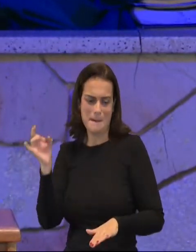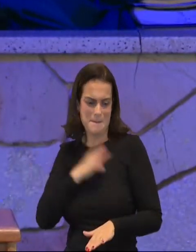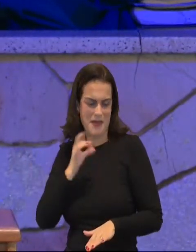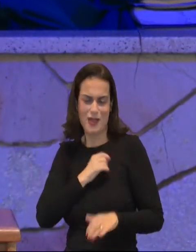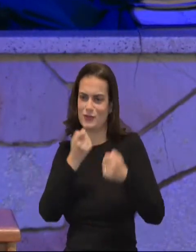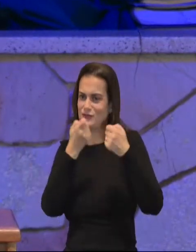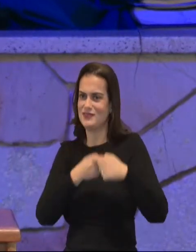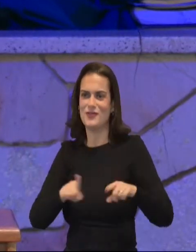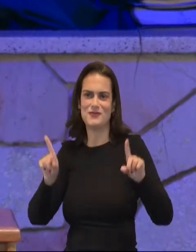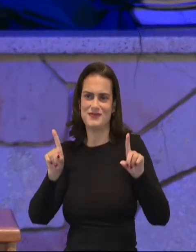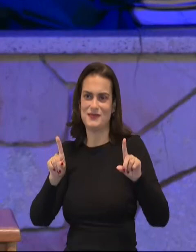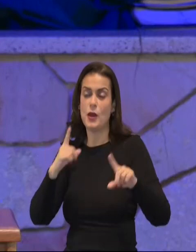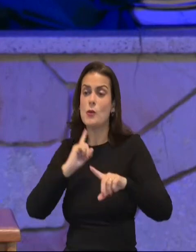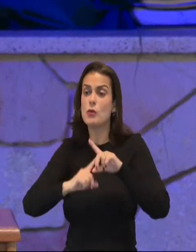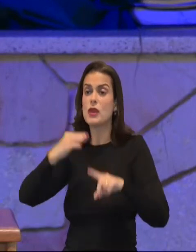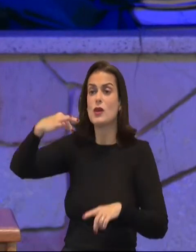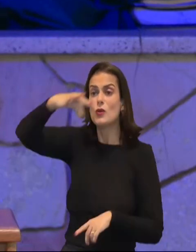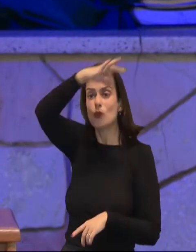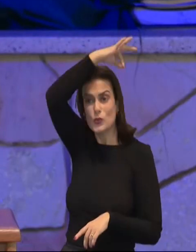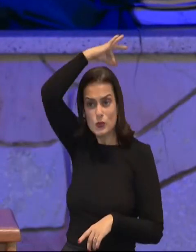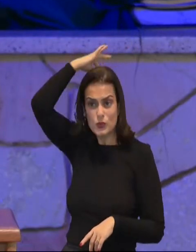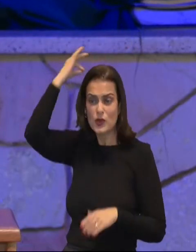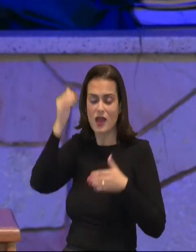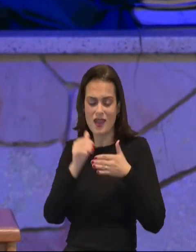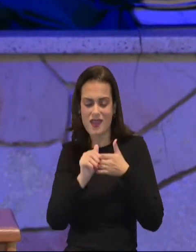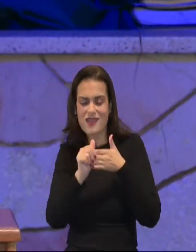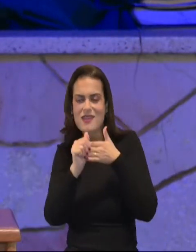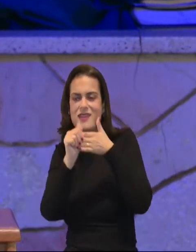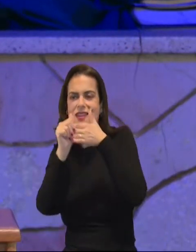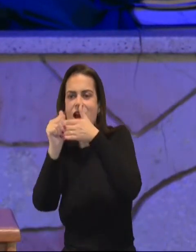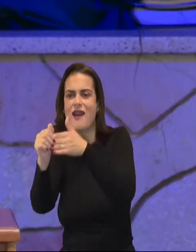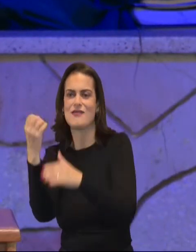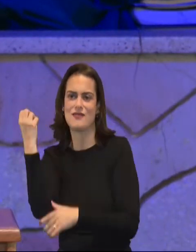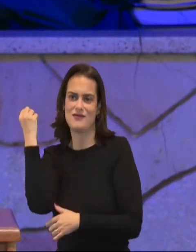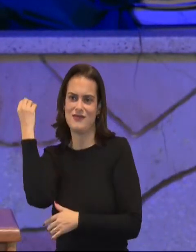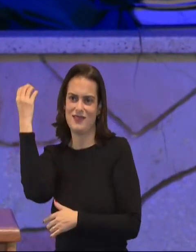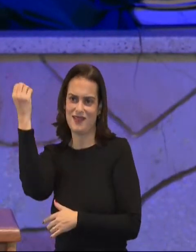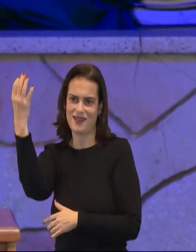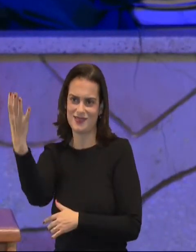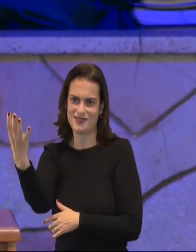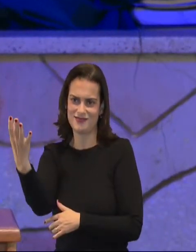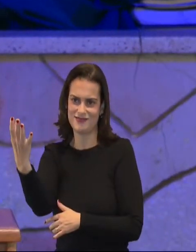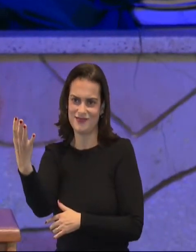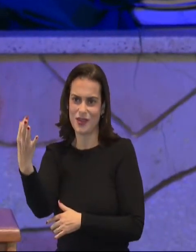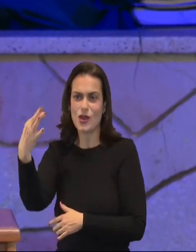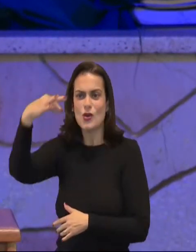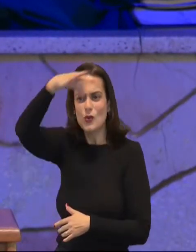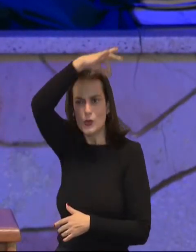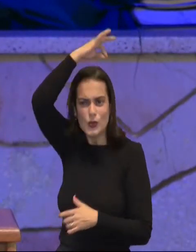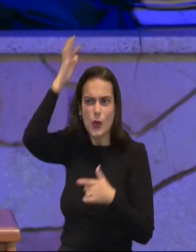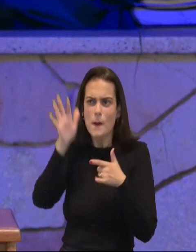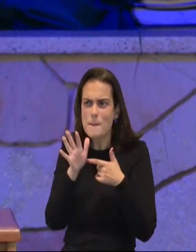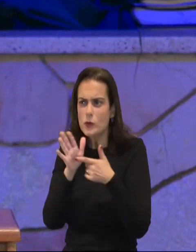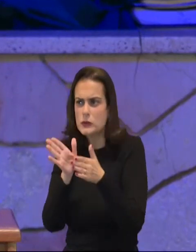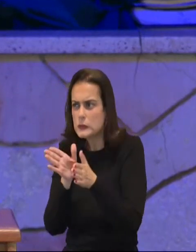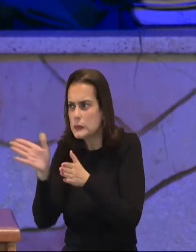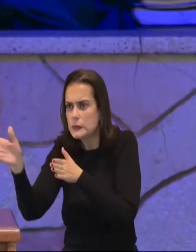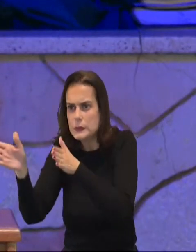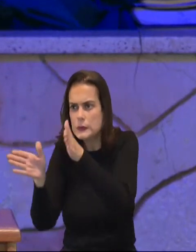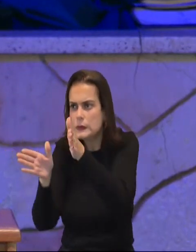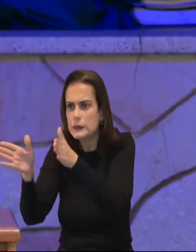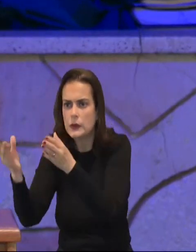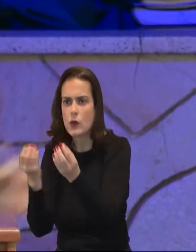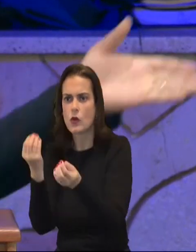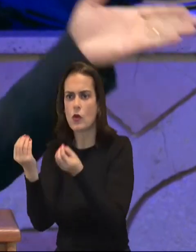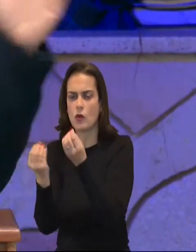o Espírito Santo do Senhor guiava aquela caravana. O Espírito Santo do Senhor mostrava o que deveria ser feito. E aqueles